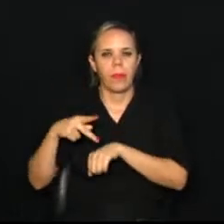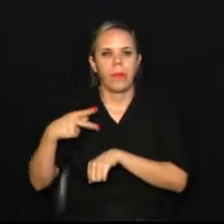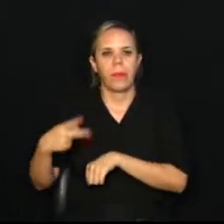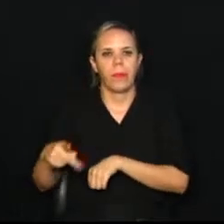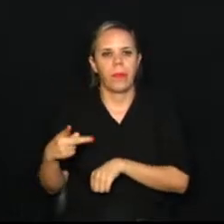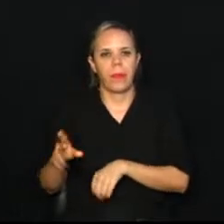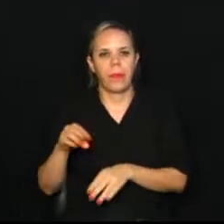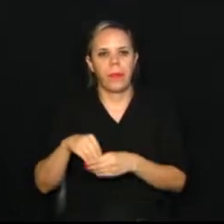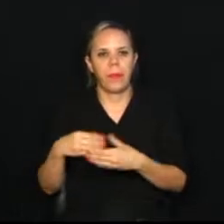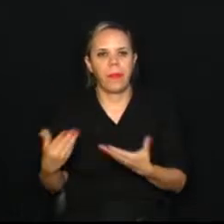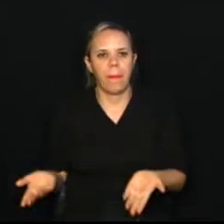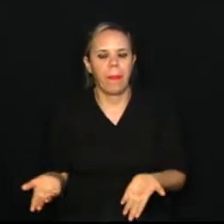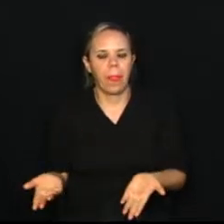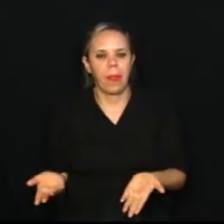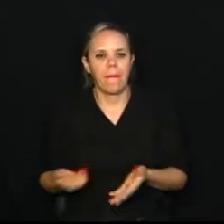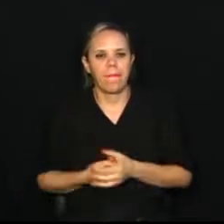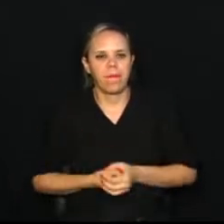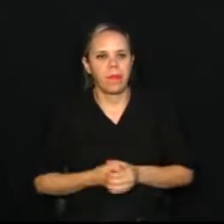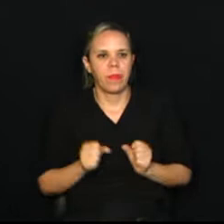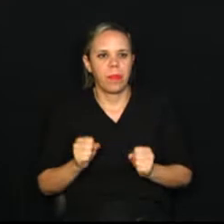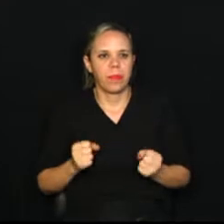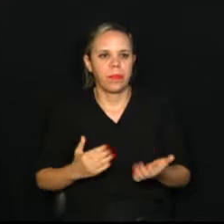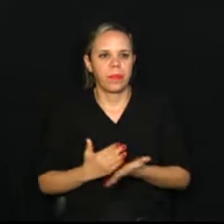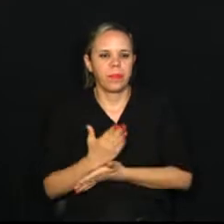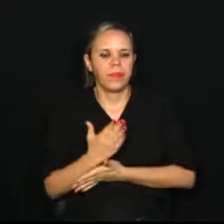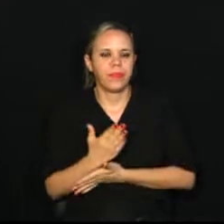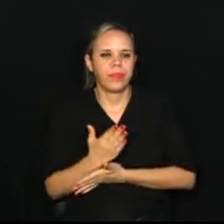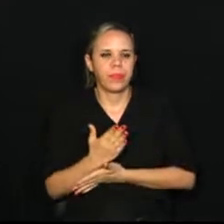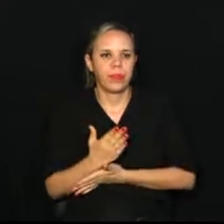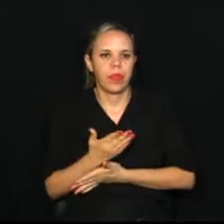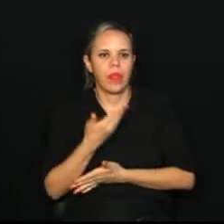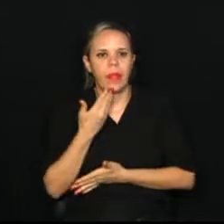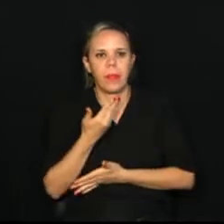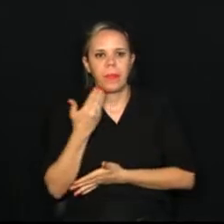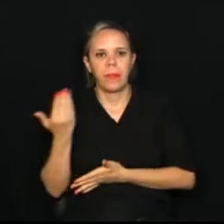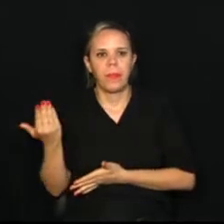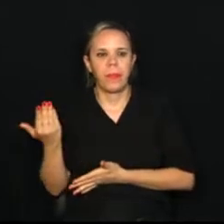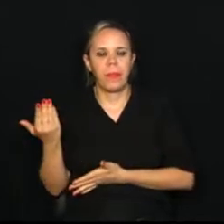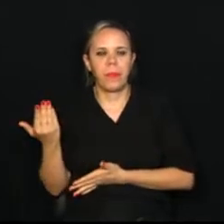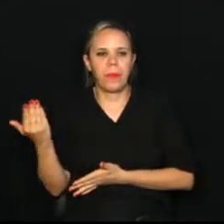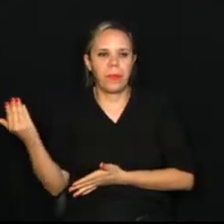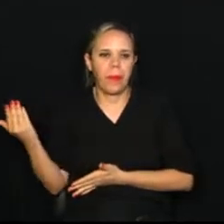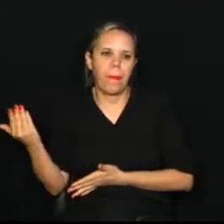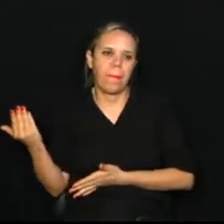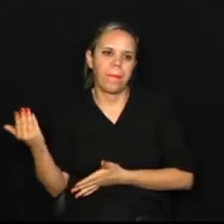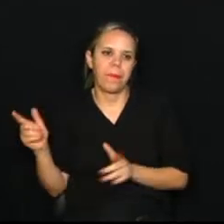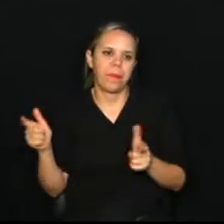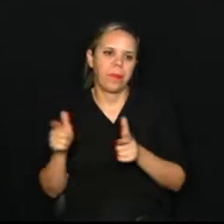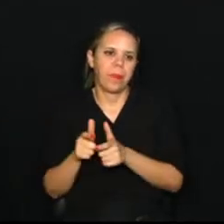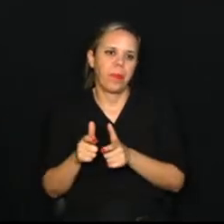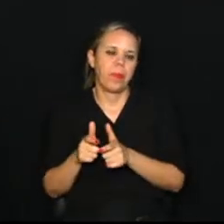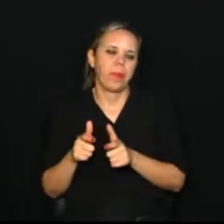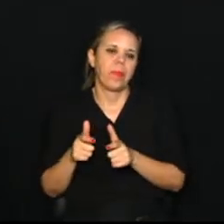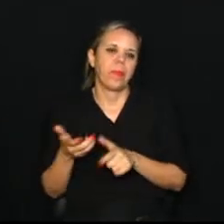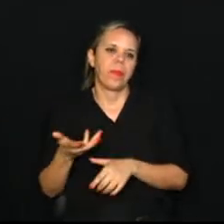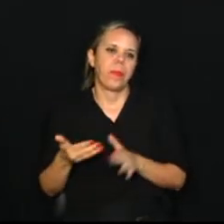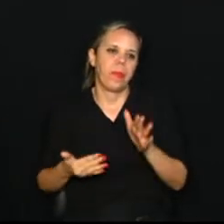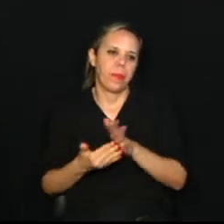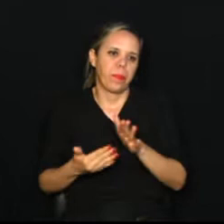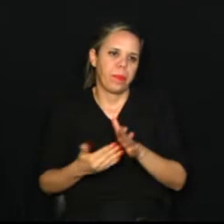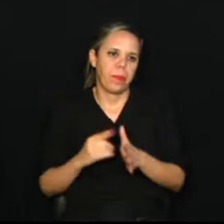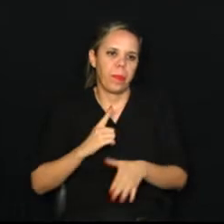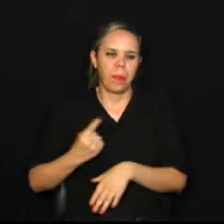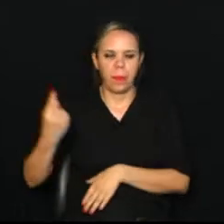dentro disso e pode ser aprovado de uma maneira fácil, com muito menos burocracia do que nós